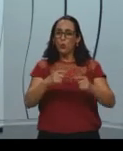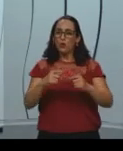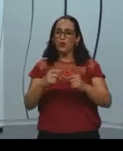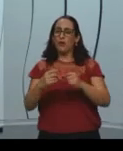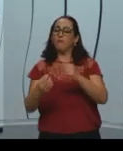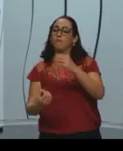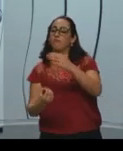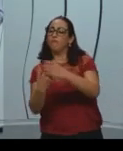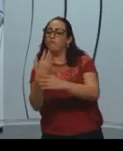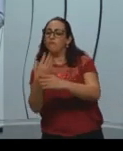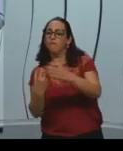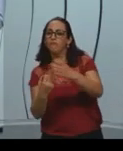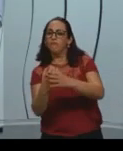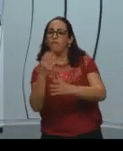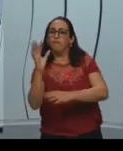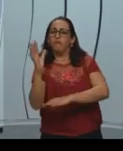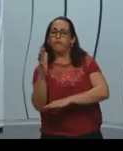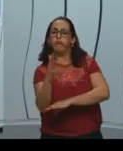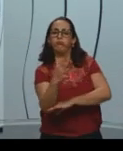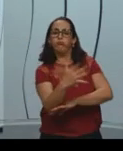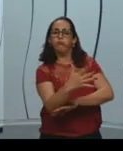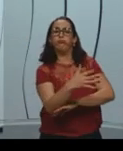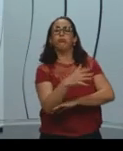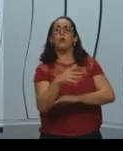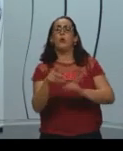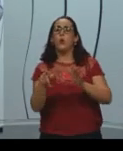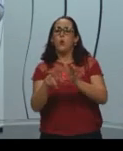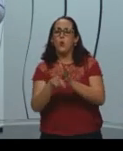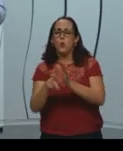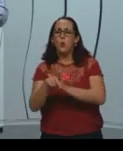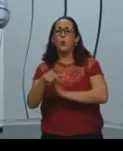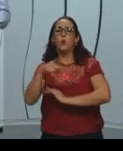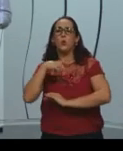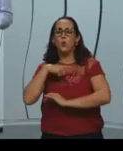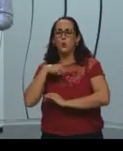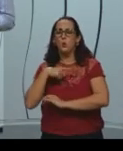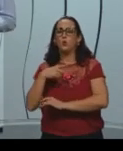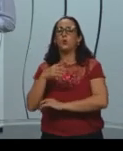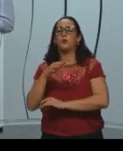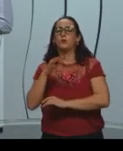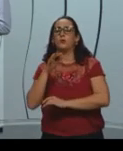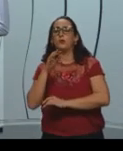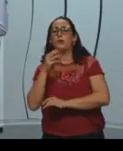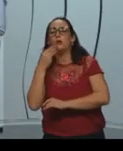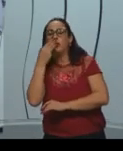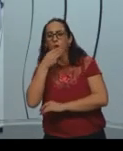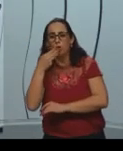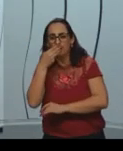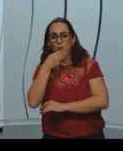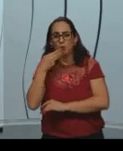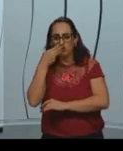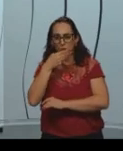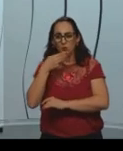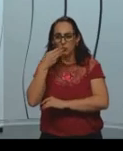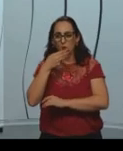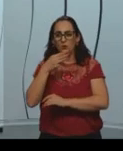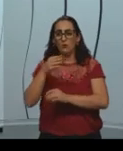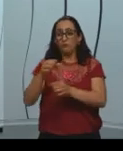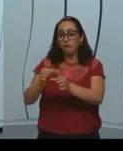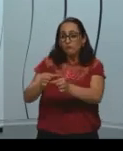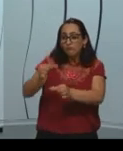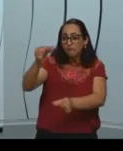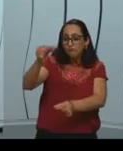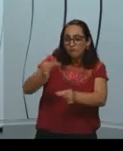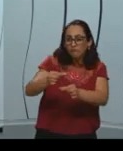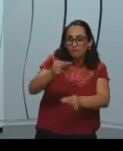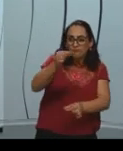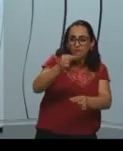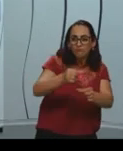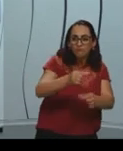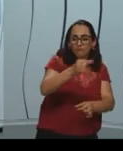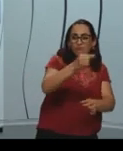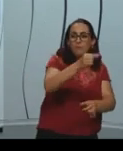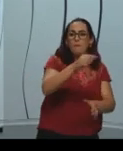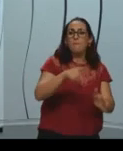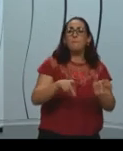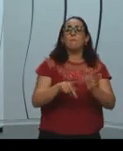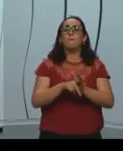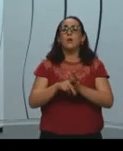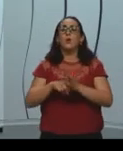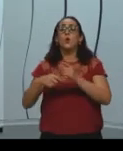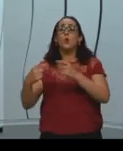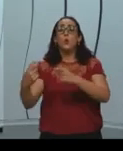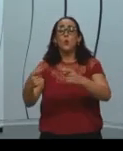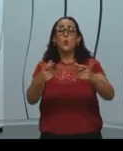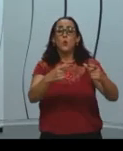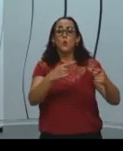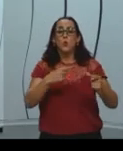estivesse próximo da propriedade, né? Porque dali já retirava e já passava os processos seguintes. A moenda, onde se tirava o caldo, né? Nós